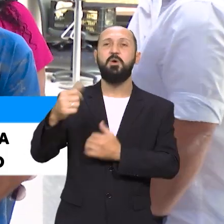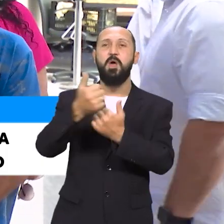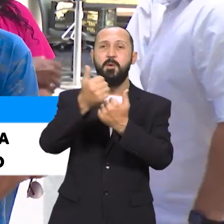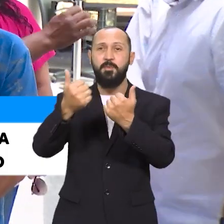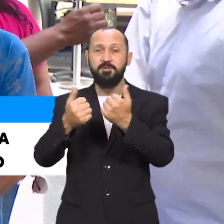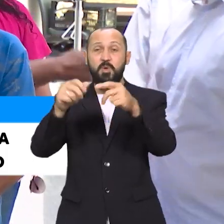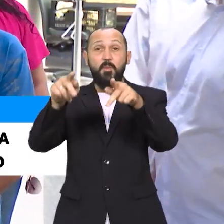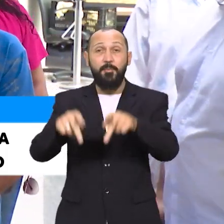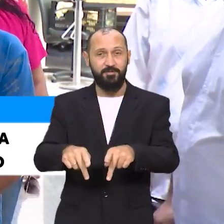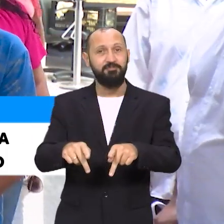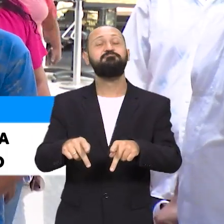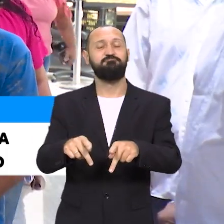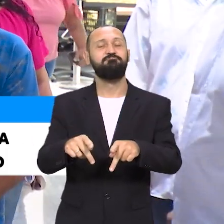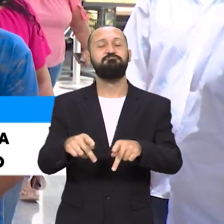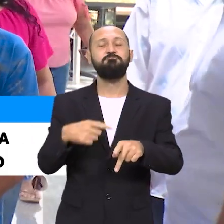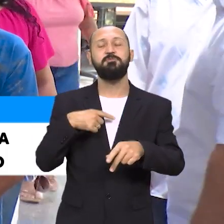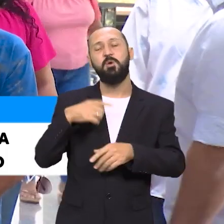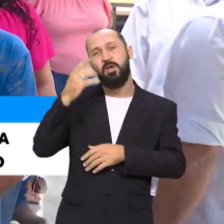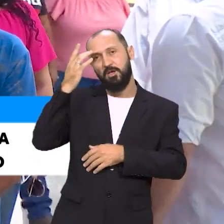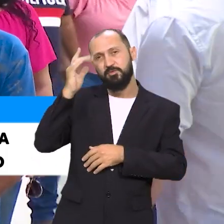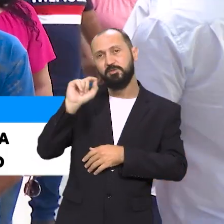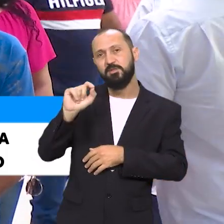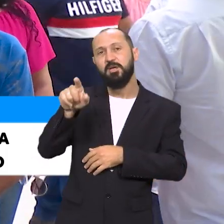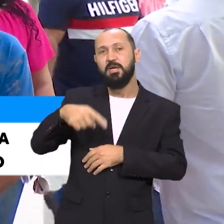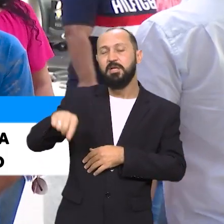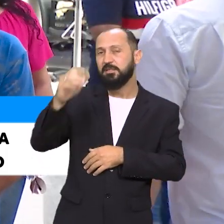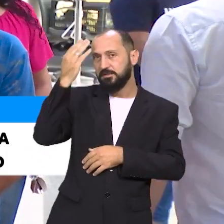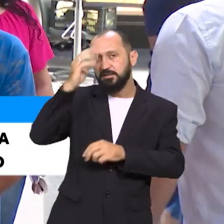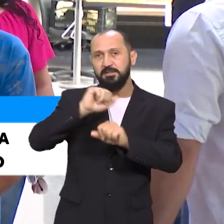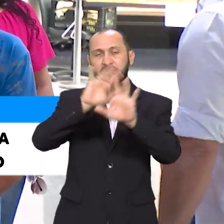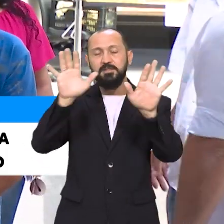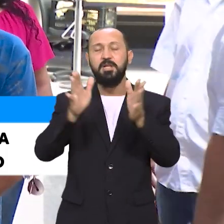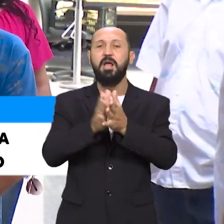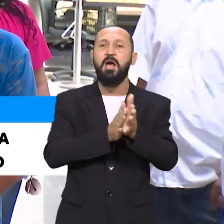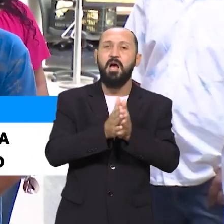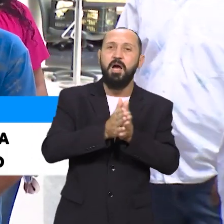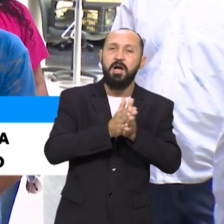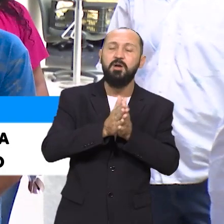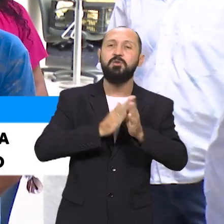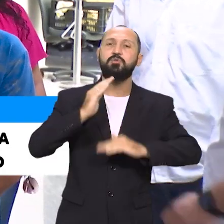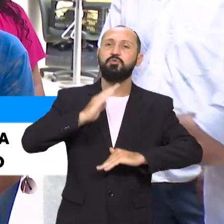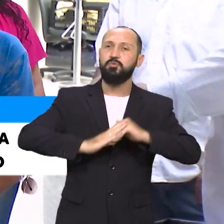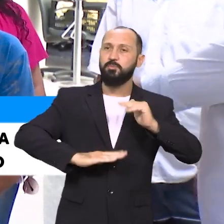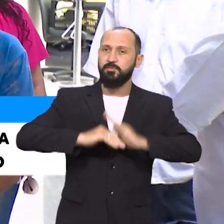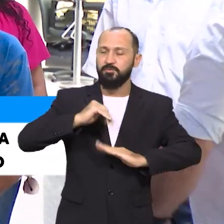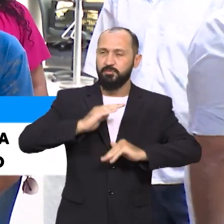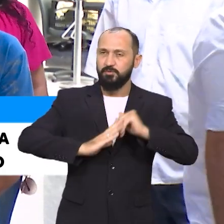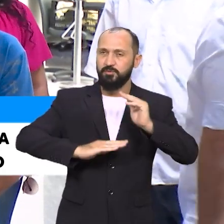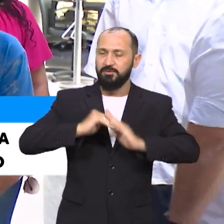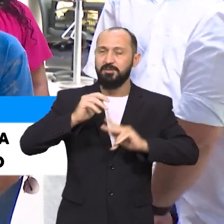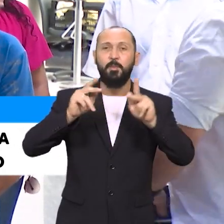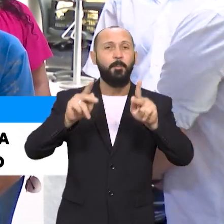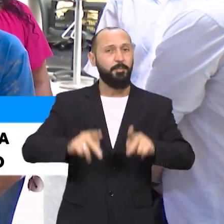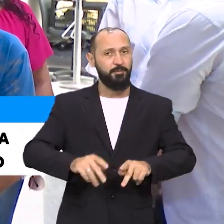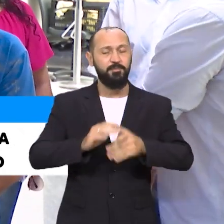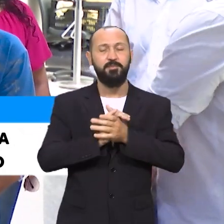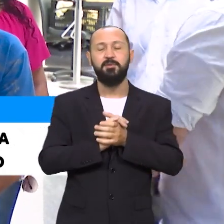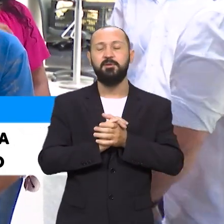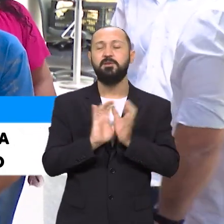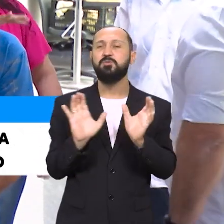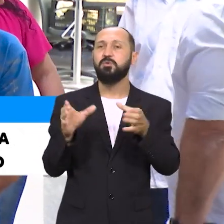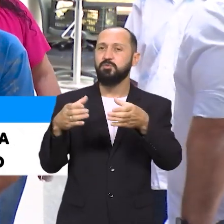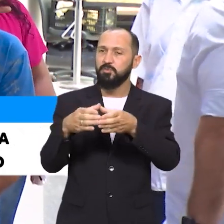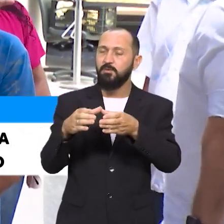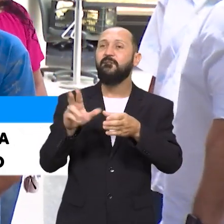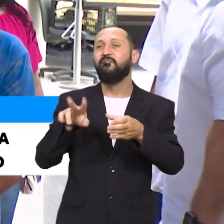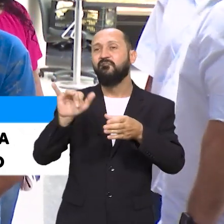eles são representantes do povo. E então, assim, eles entenderam o anseio dos servidores. A gente acredita que